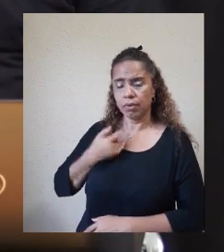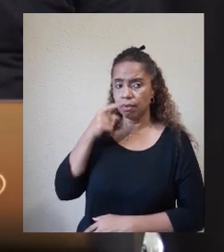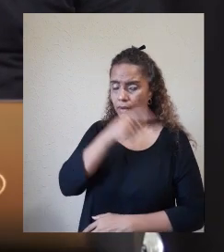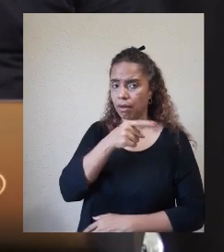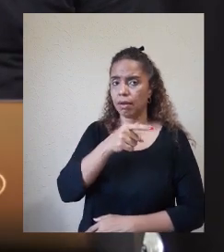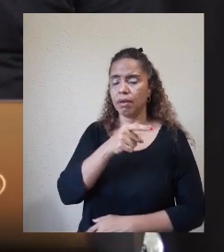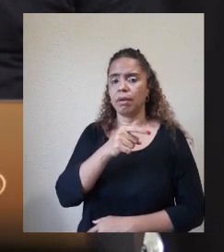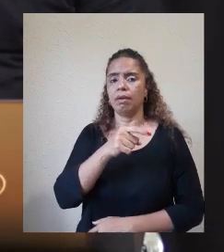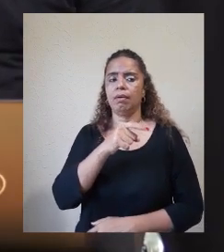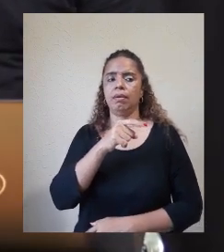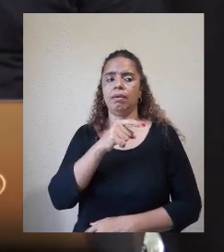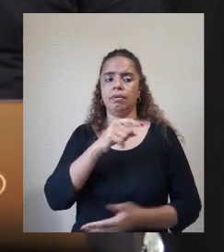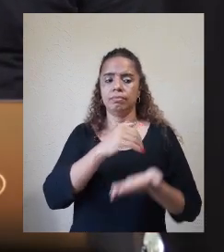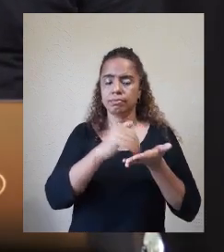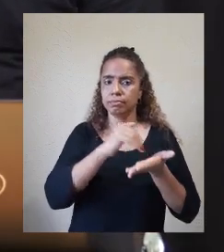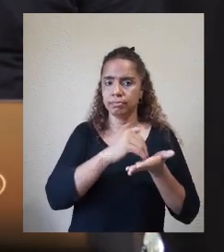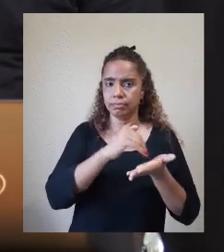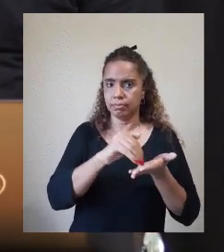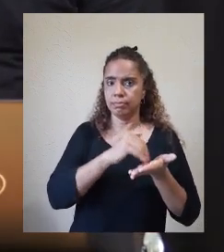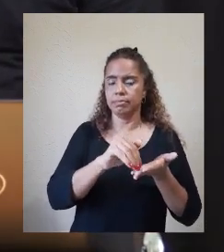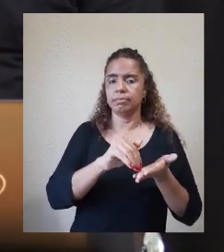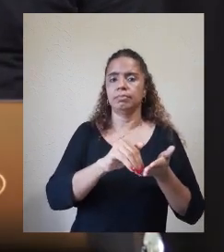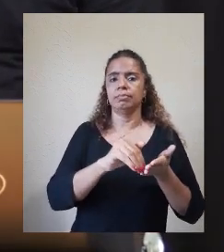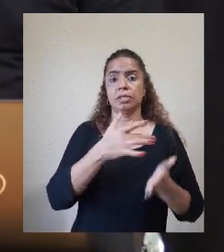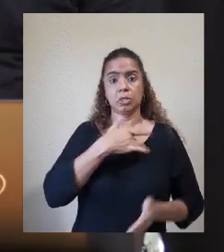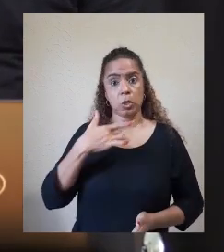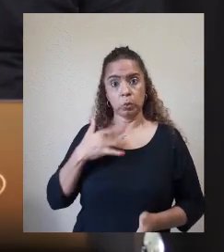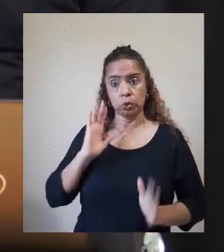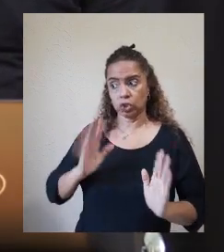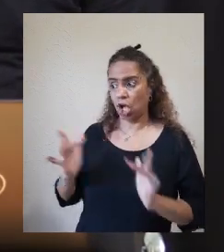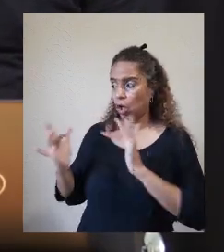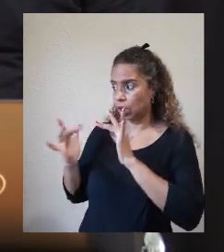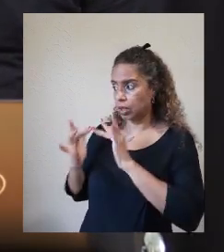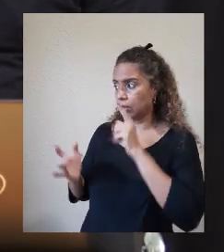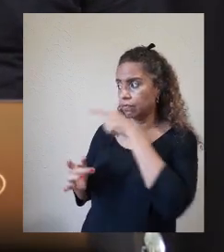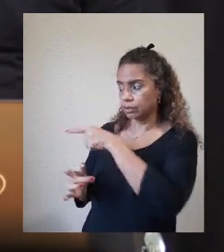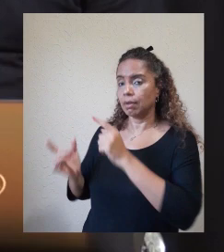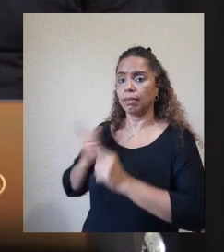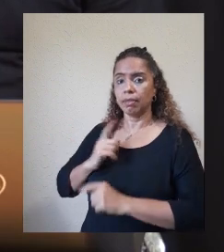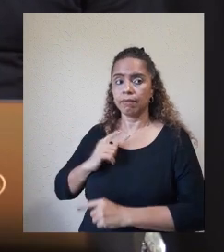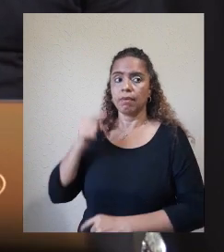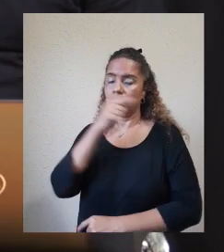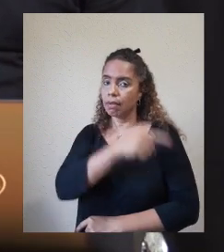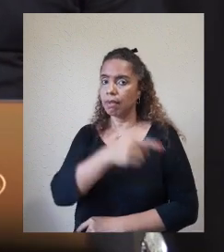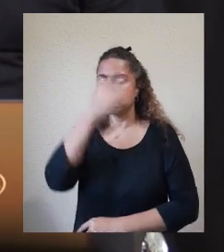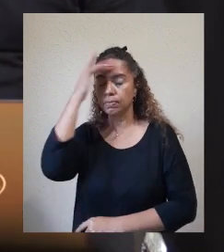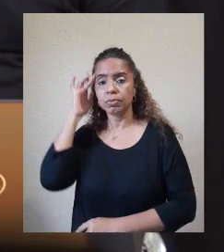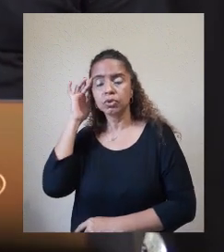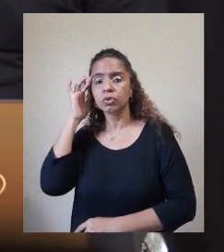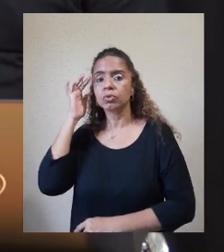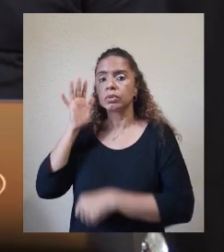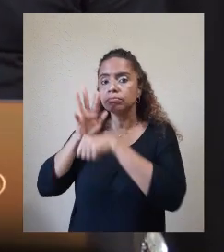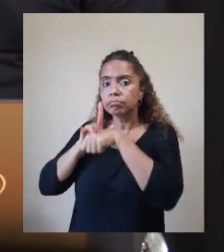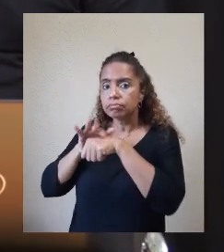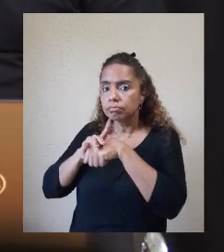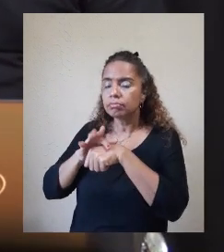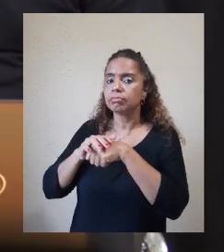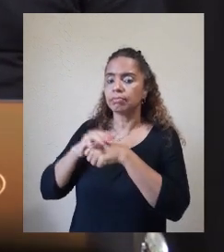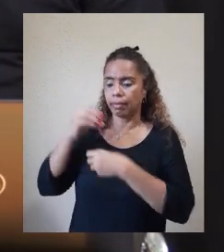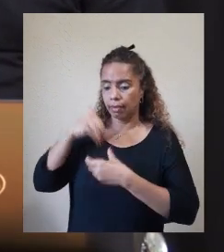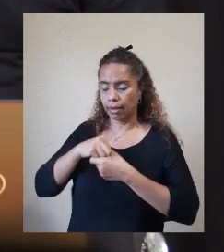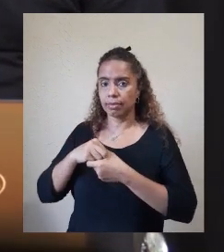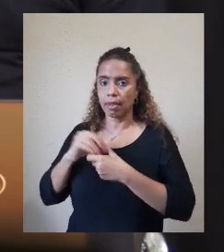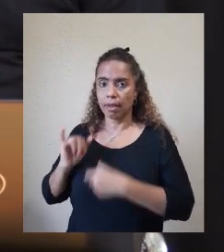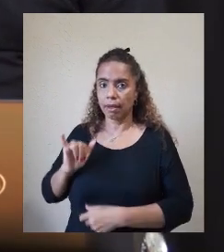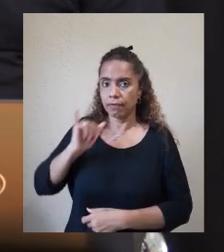potencial de contato com uma pessoa que foi positiva, dentro de uma aeronave, né? Eu achei bastante interessante essa Então, esse